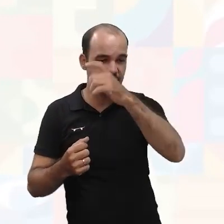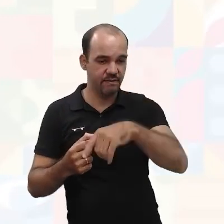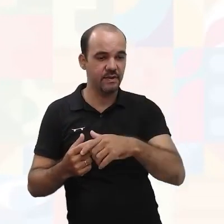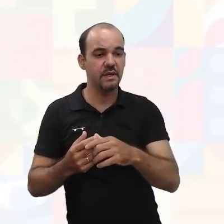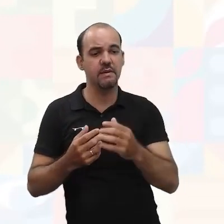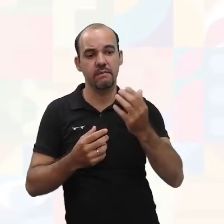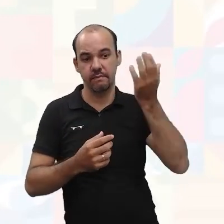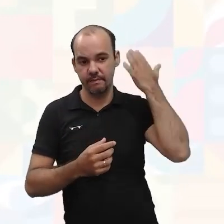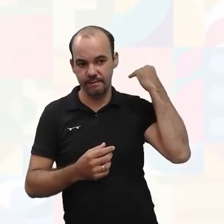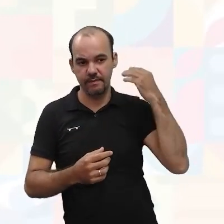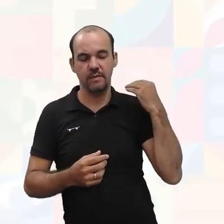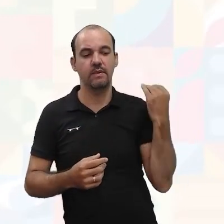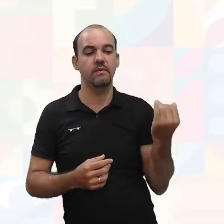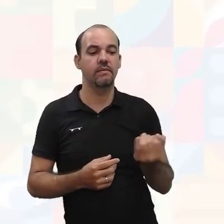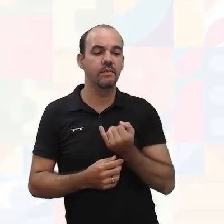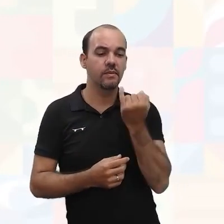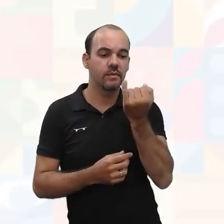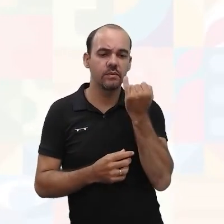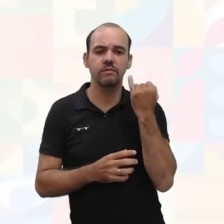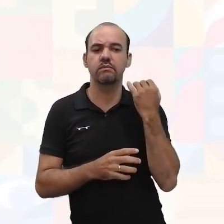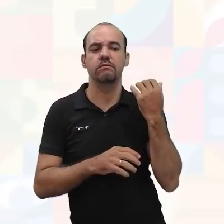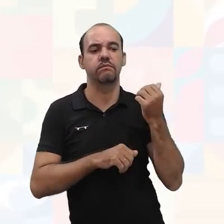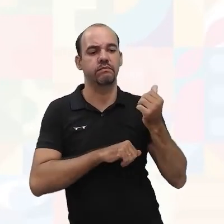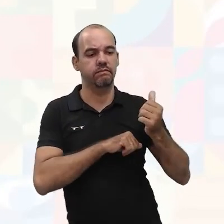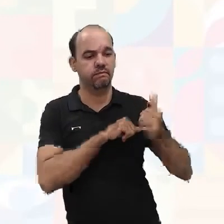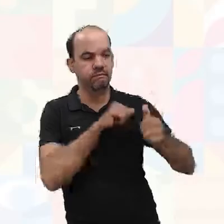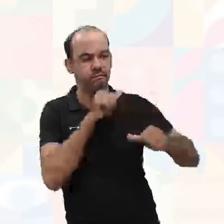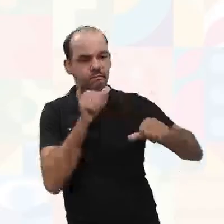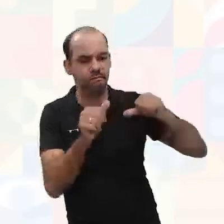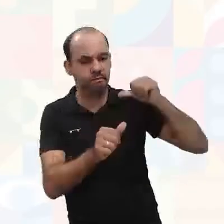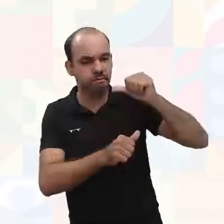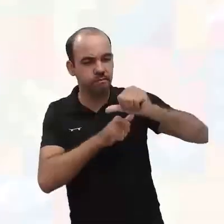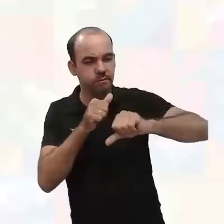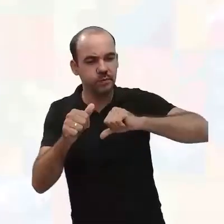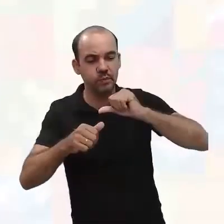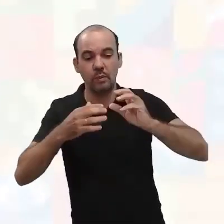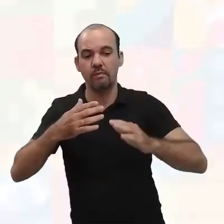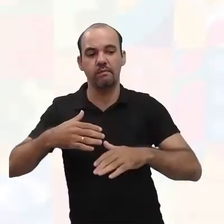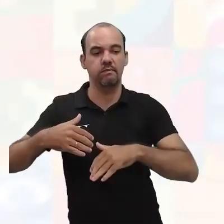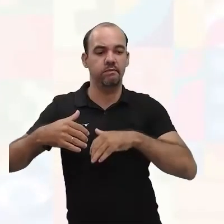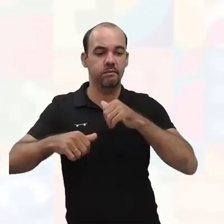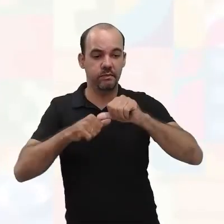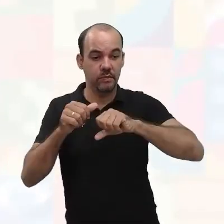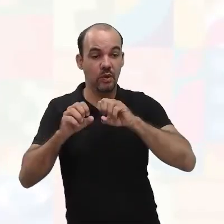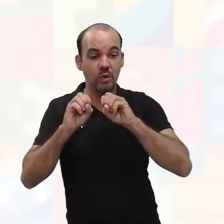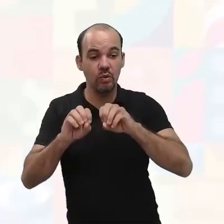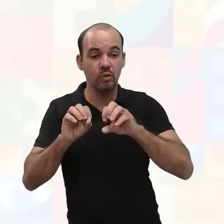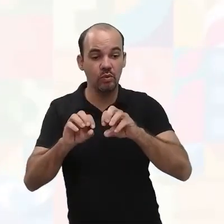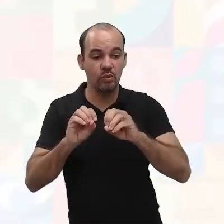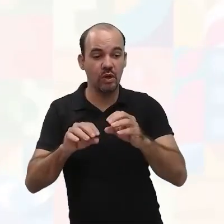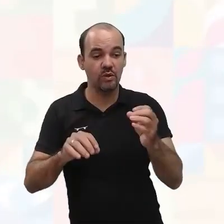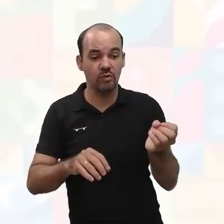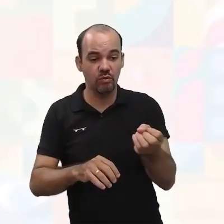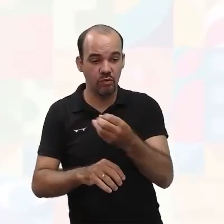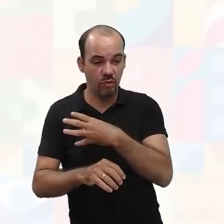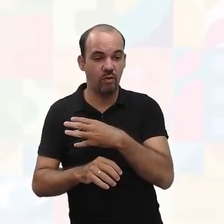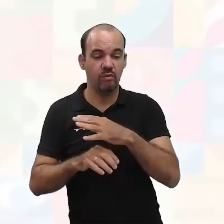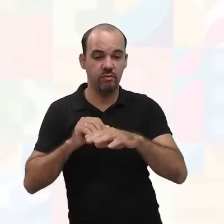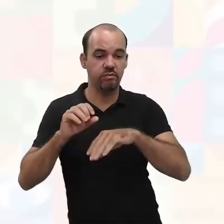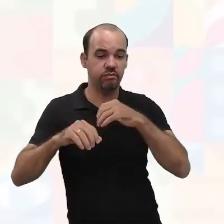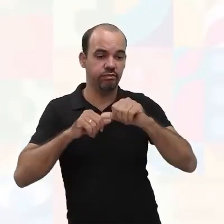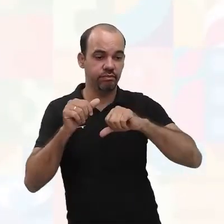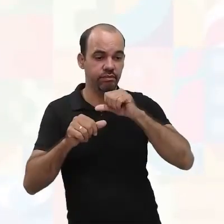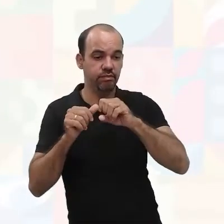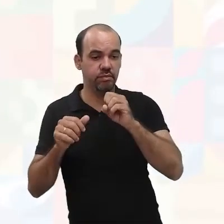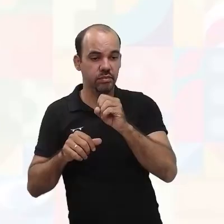trouxeram importantes transformações para uma nova educação, a perspectiva de uma nova educação, né? E aí na ideia de que deveria